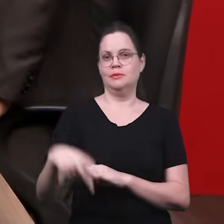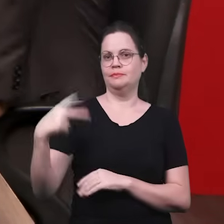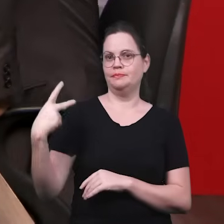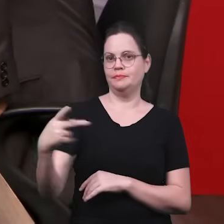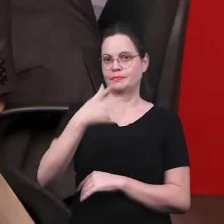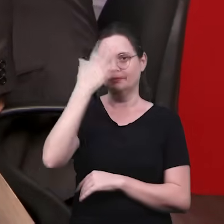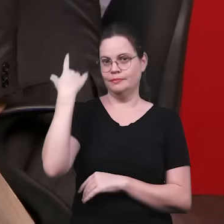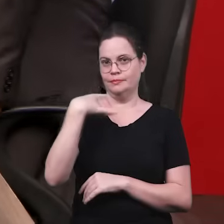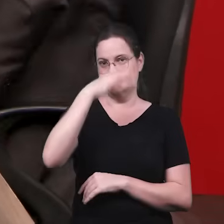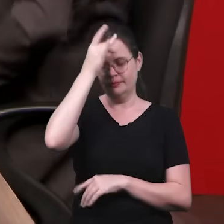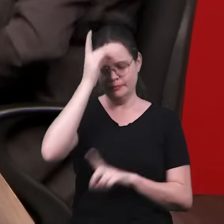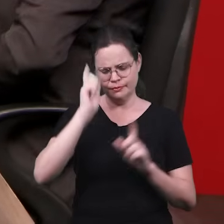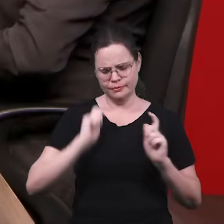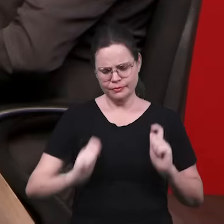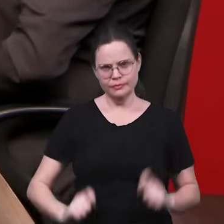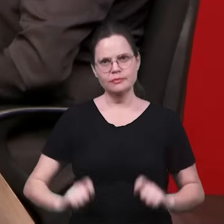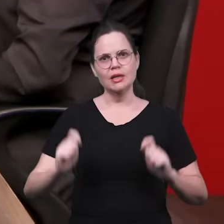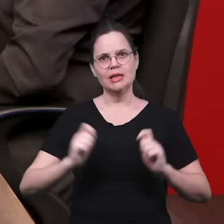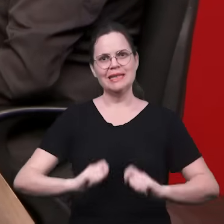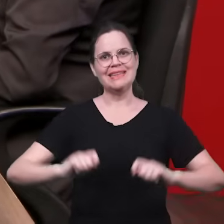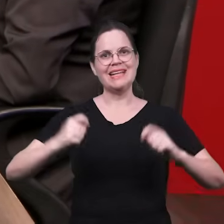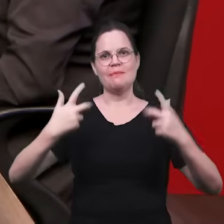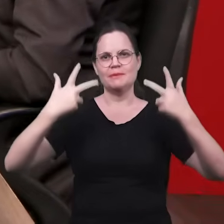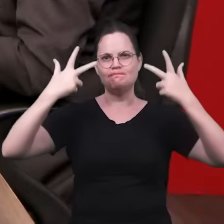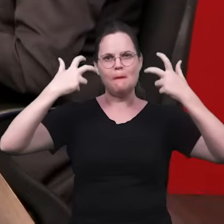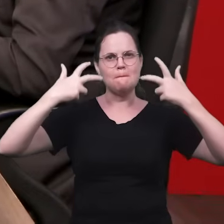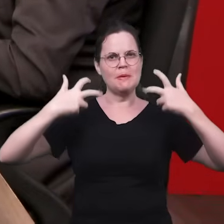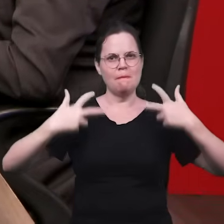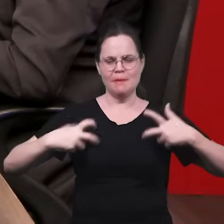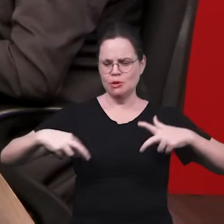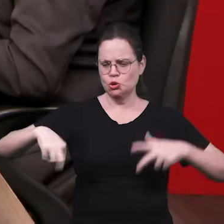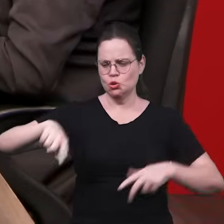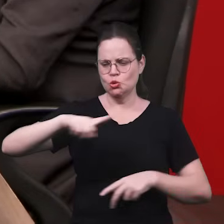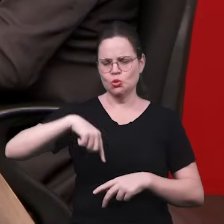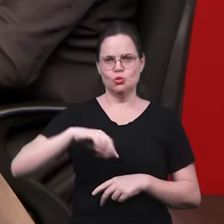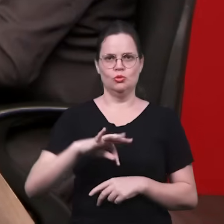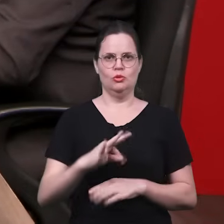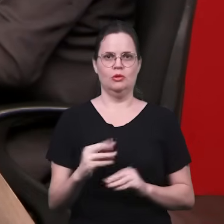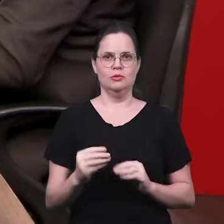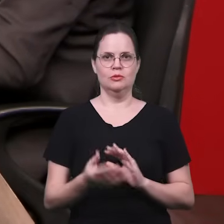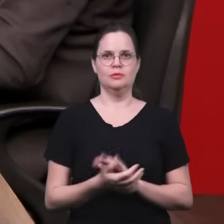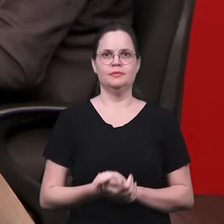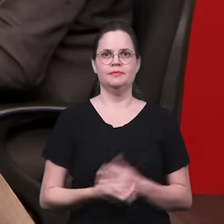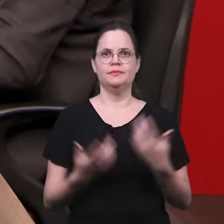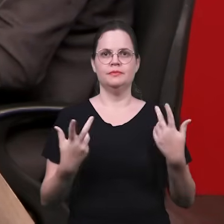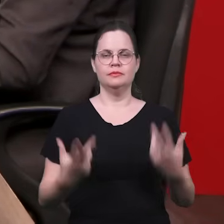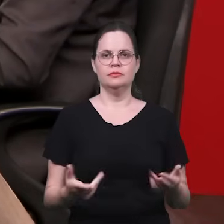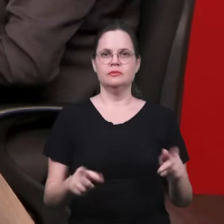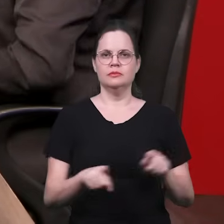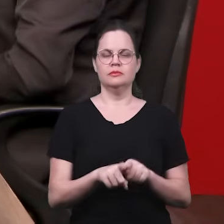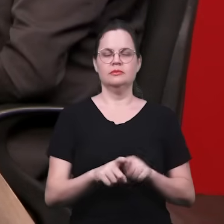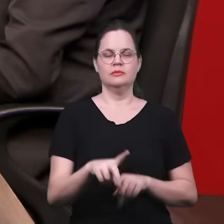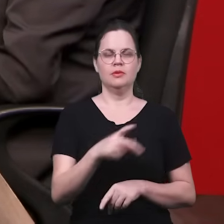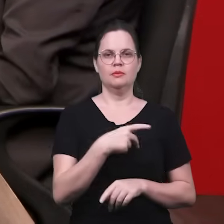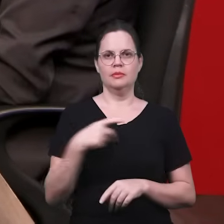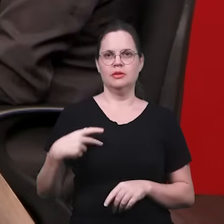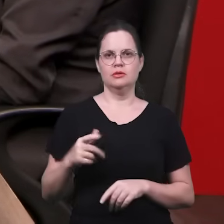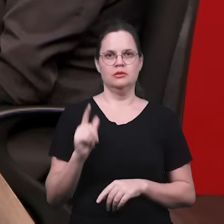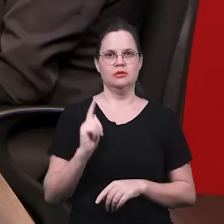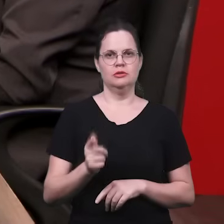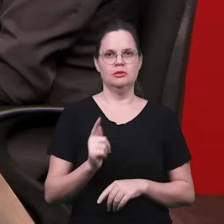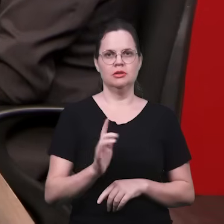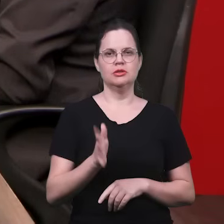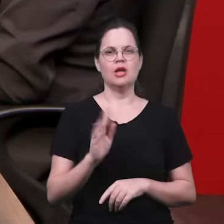está... Nós não podemos deixar de lembrar algumas frases que o nosso presidente falou, né, de maneira